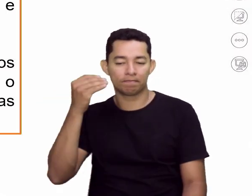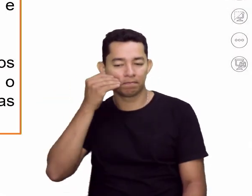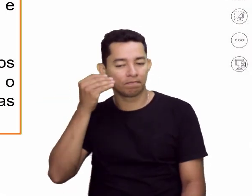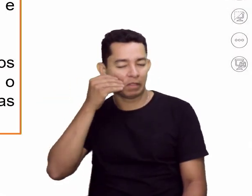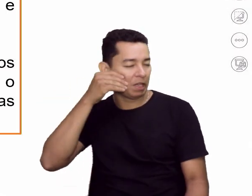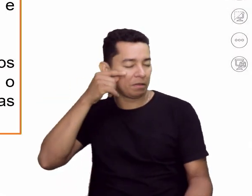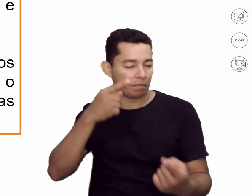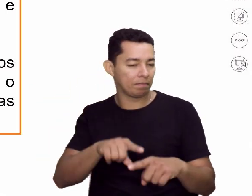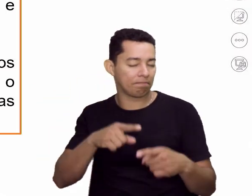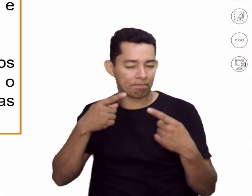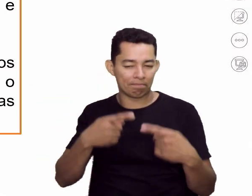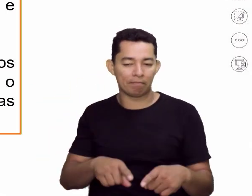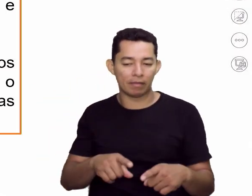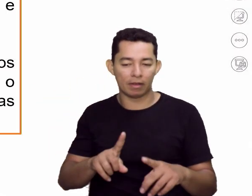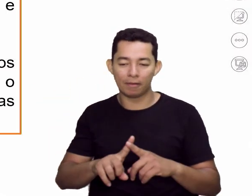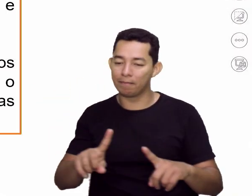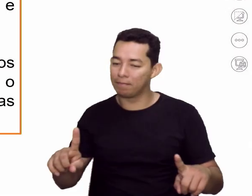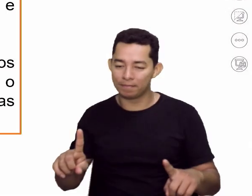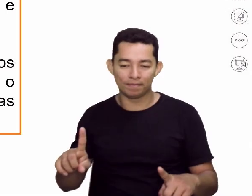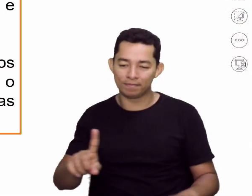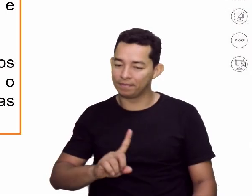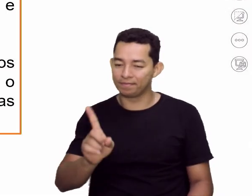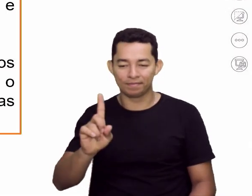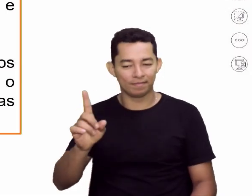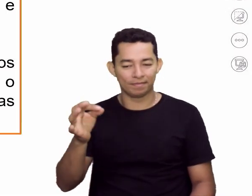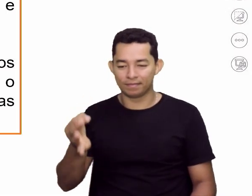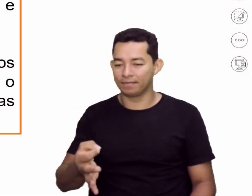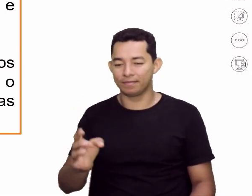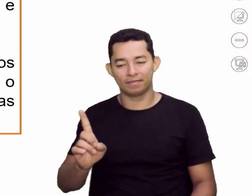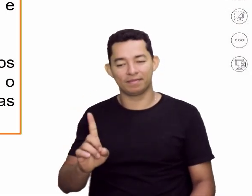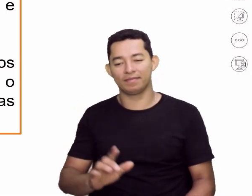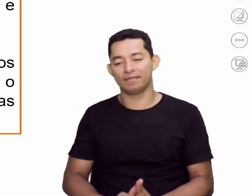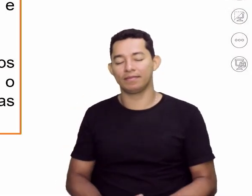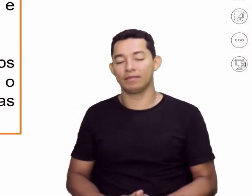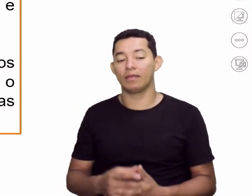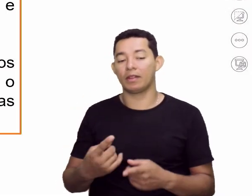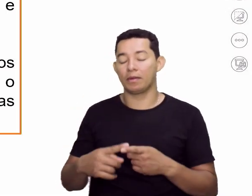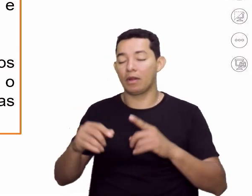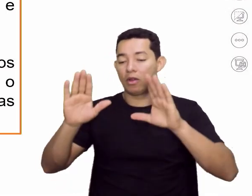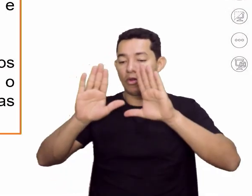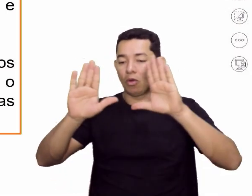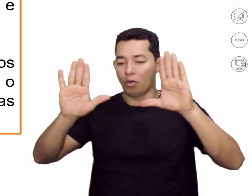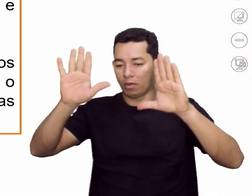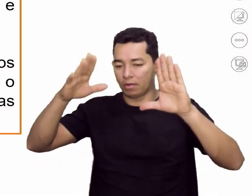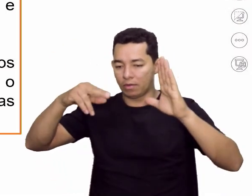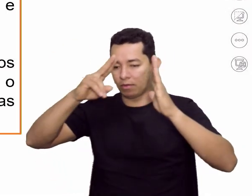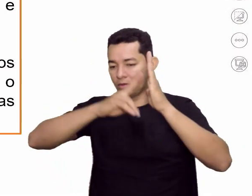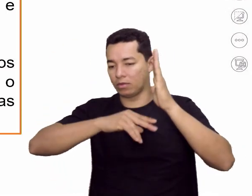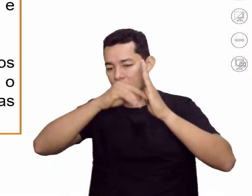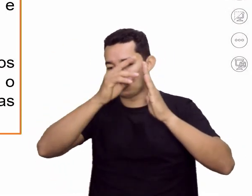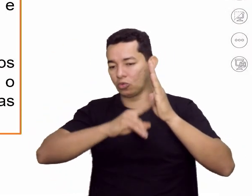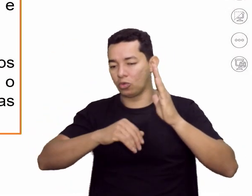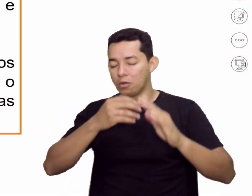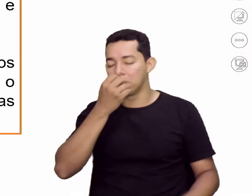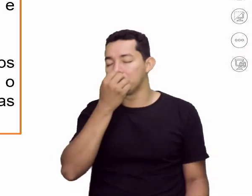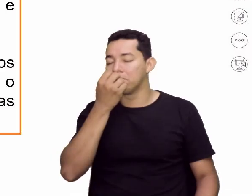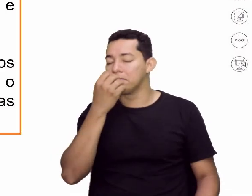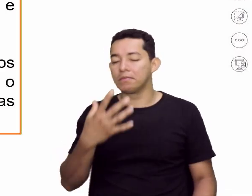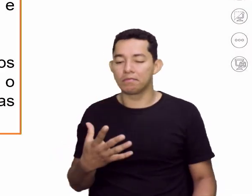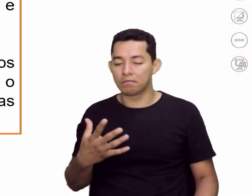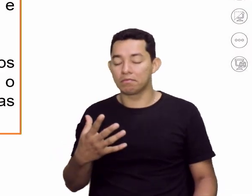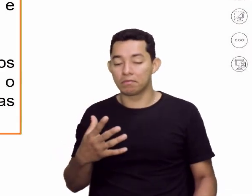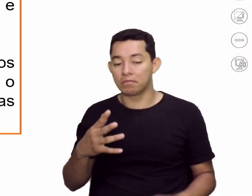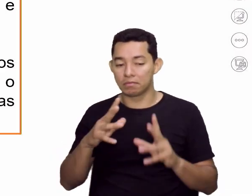cara arrebentou, mas aí não deu certo, porque o quadro se tornou super conhecido e o